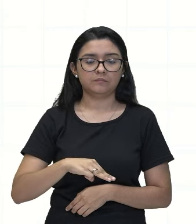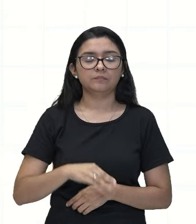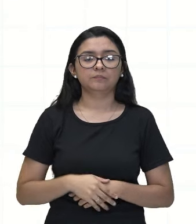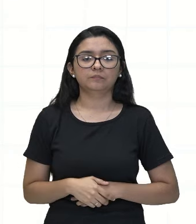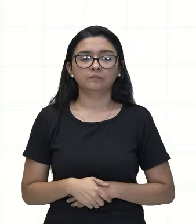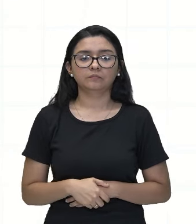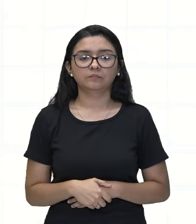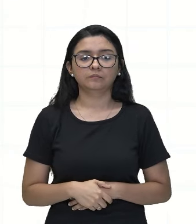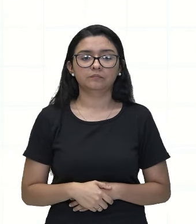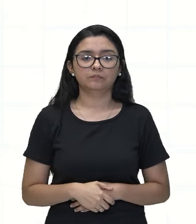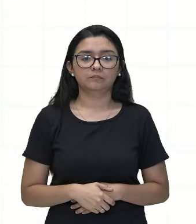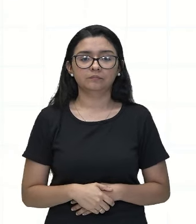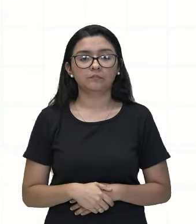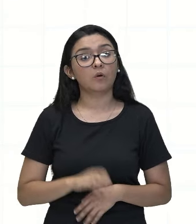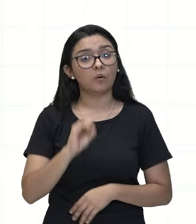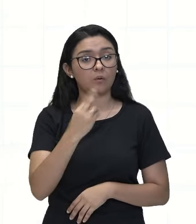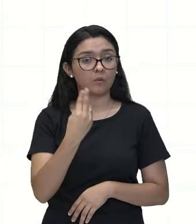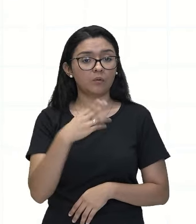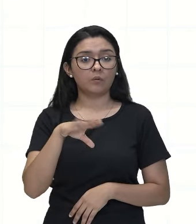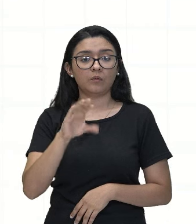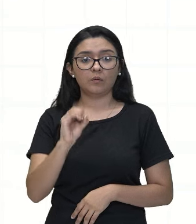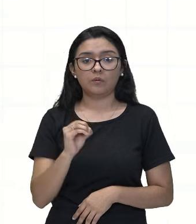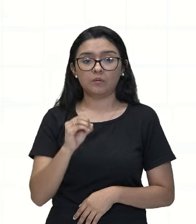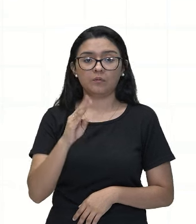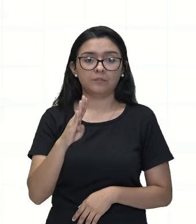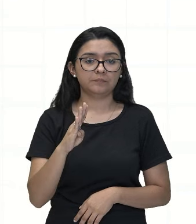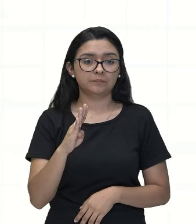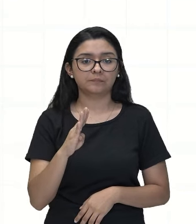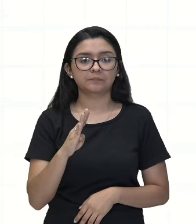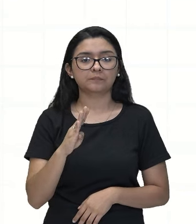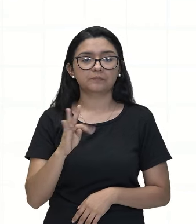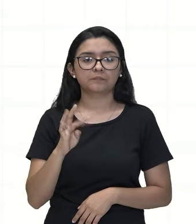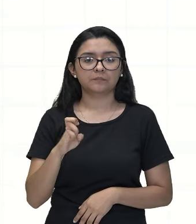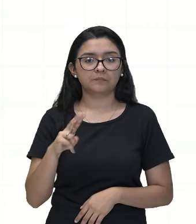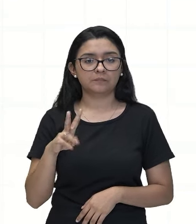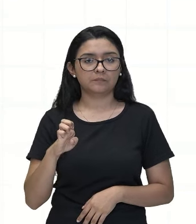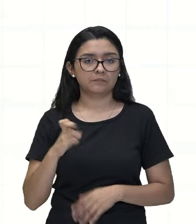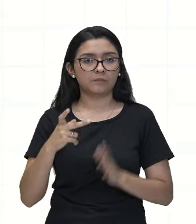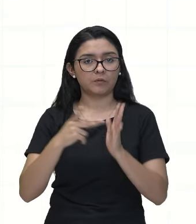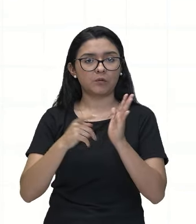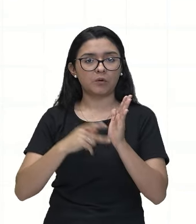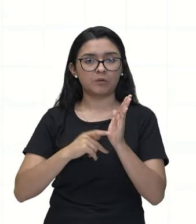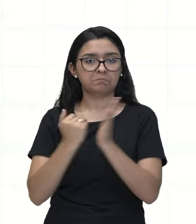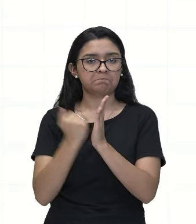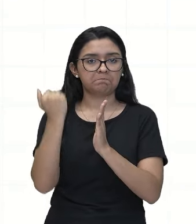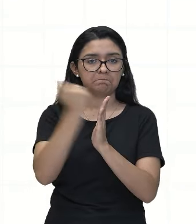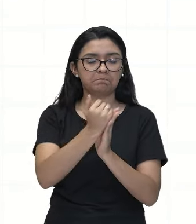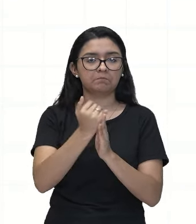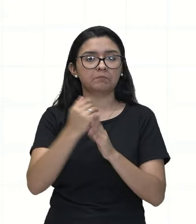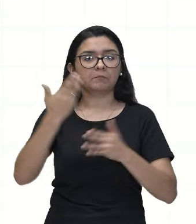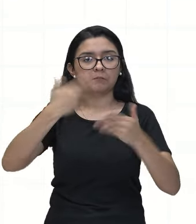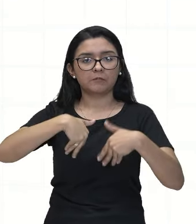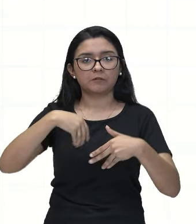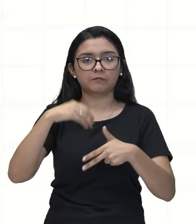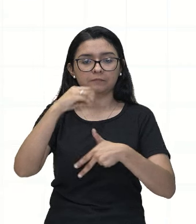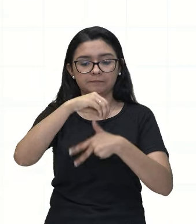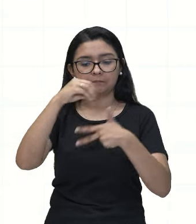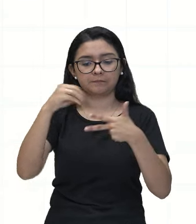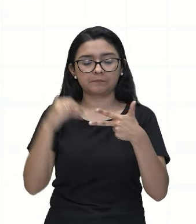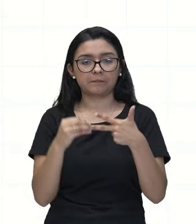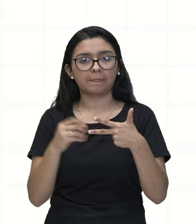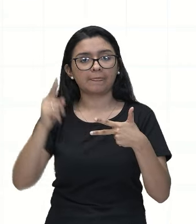ou obteve nota máxima na redação do Enem então notem que aqui é um é um